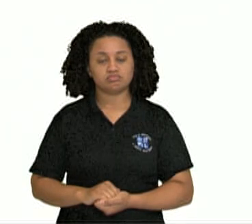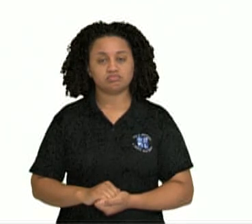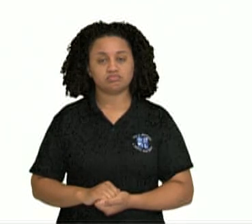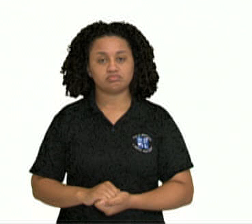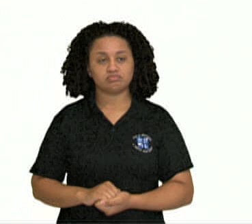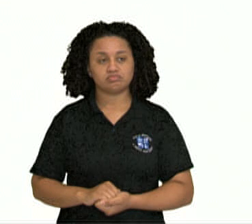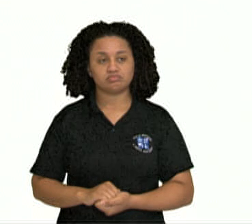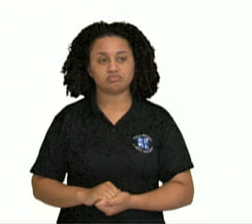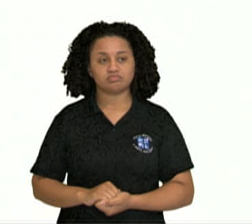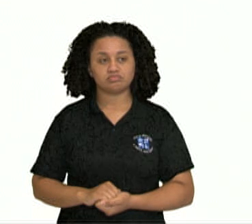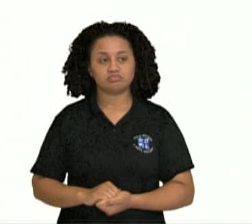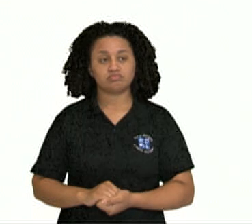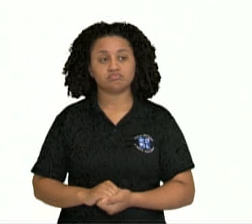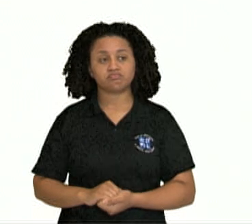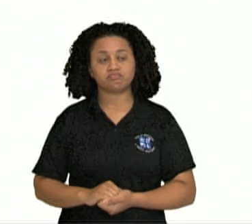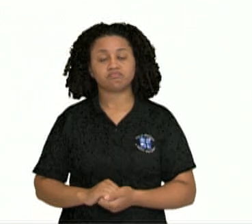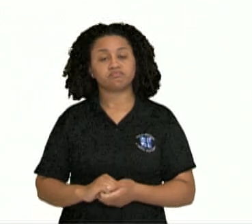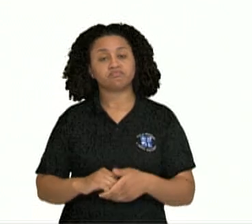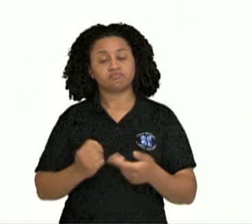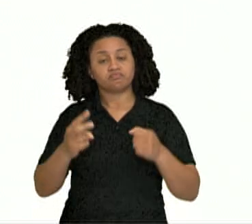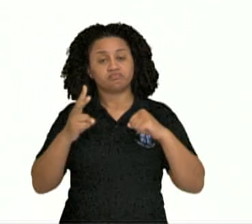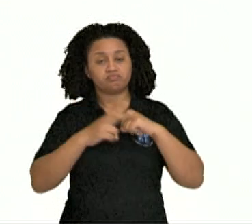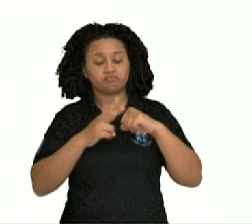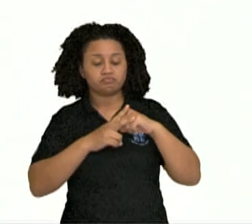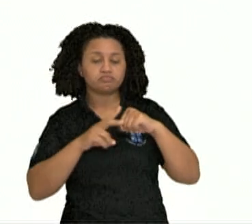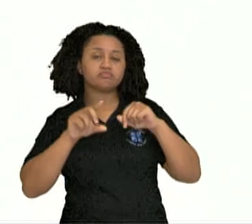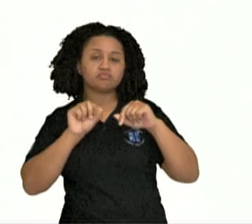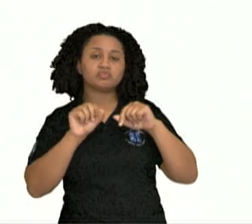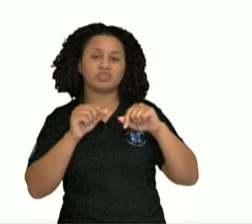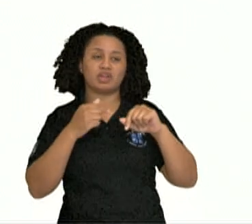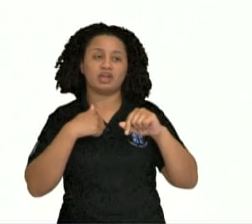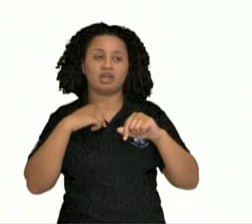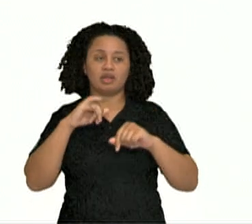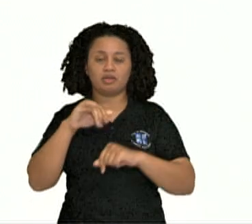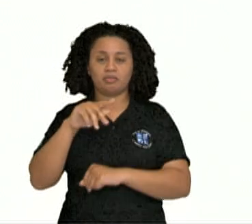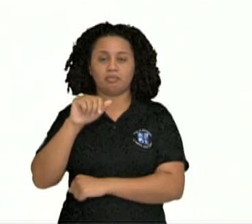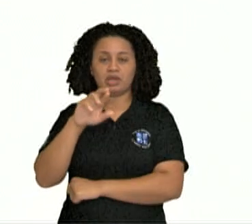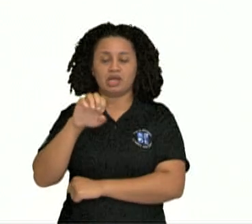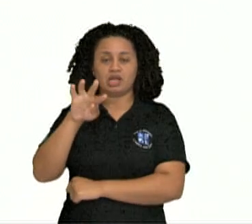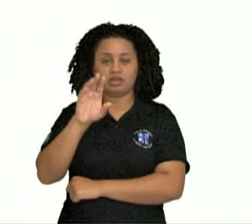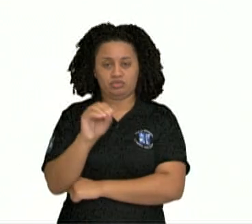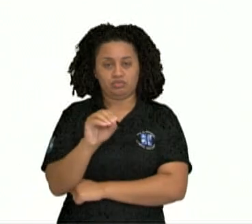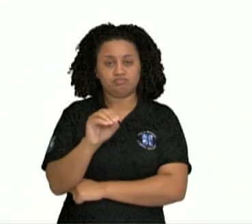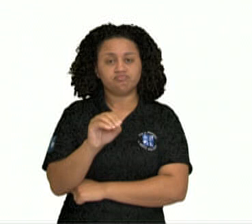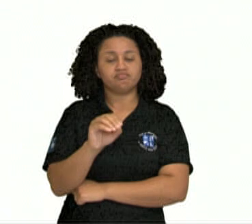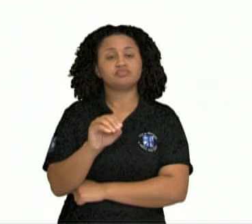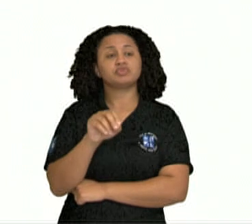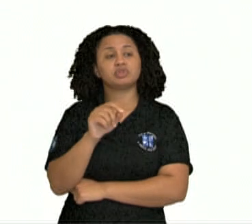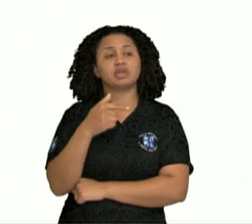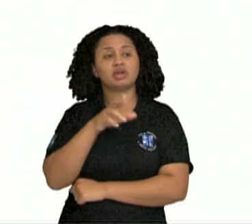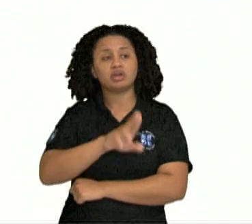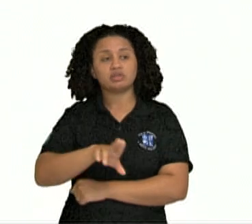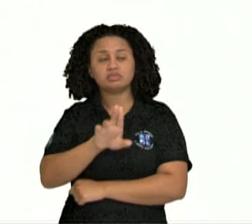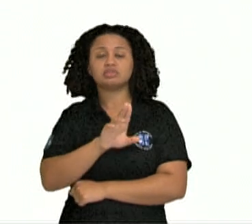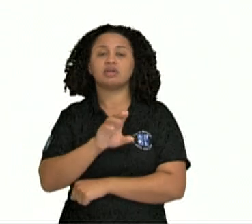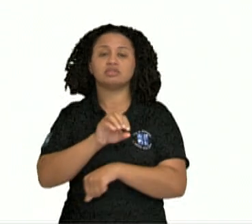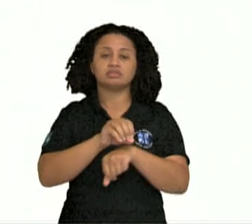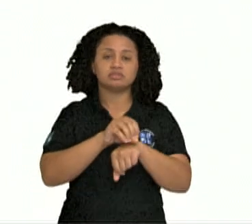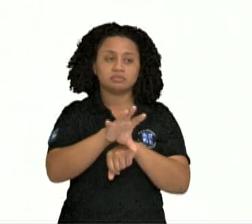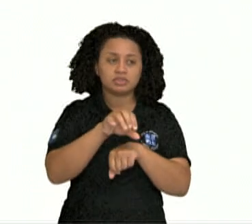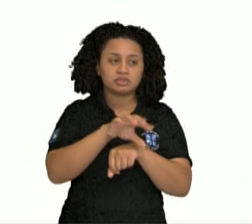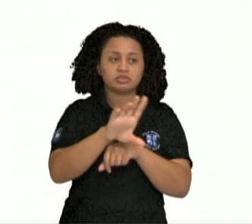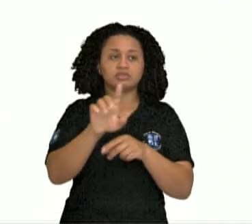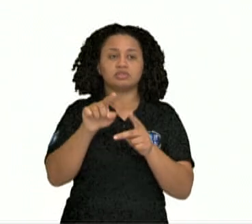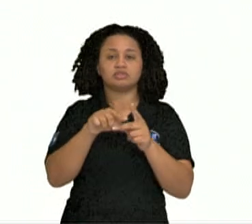para instruir, aconselhar, ordenar, permitir e rogar. Temos duas formas de